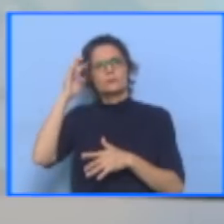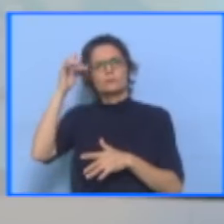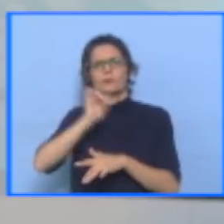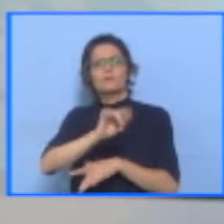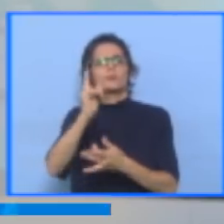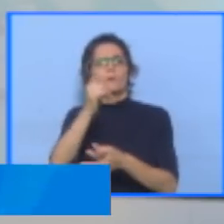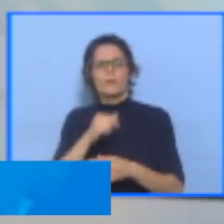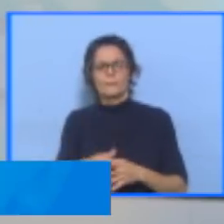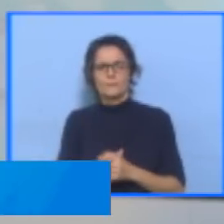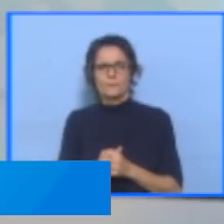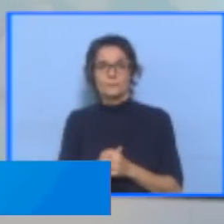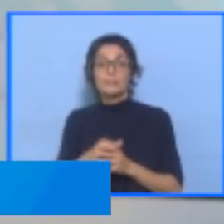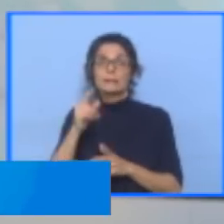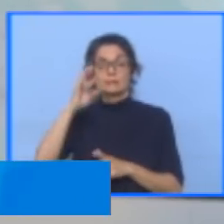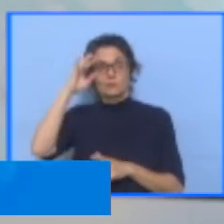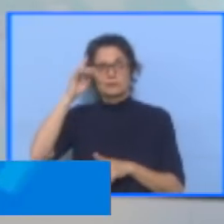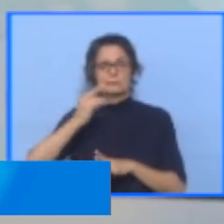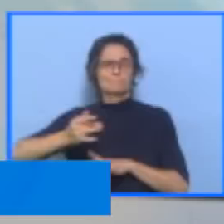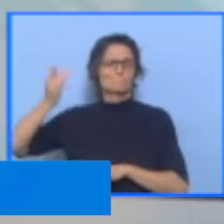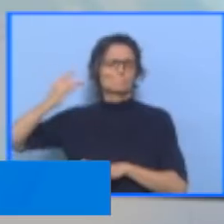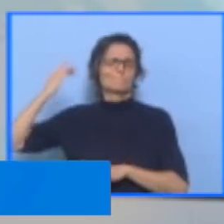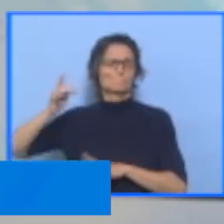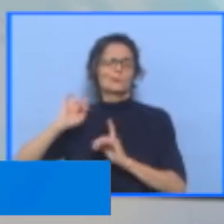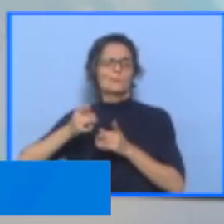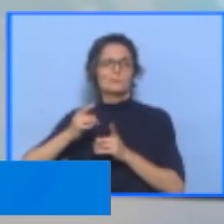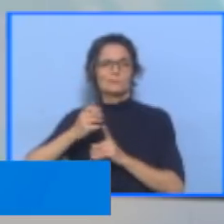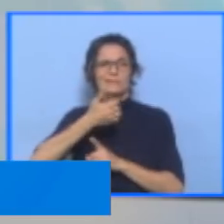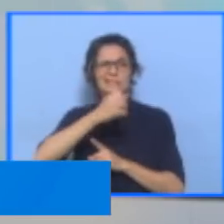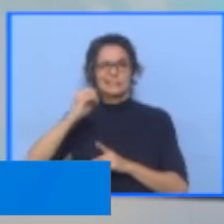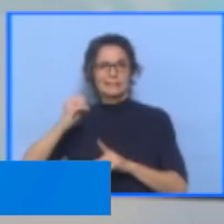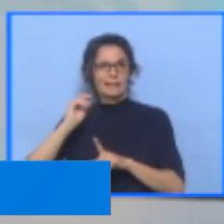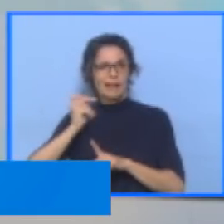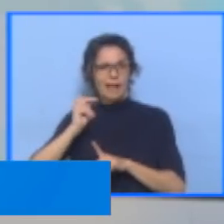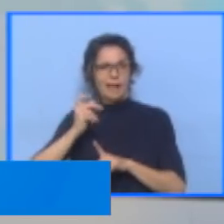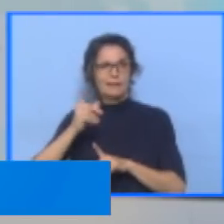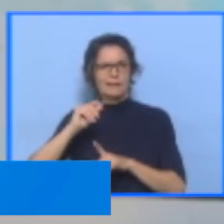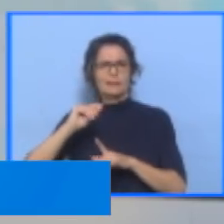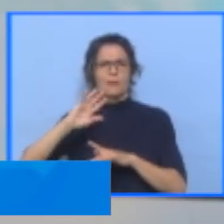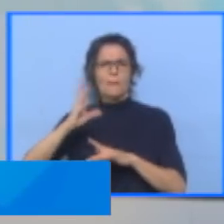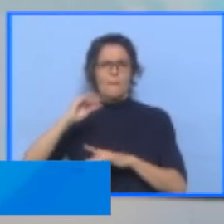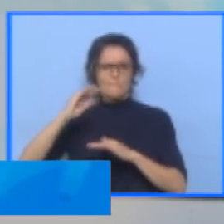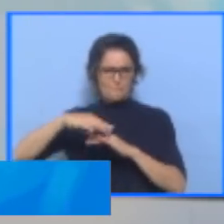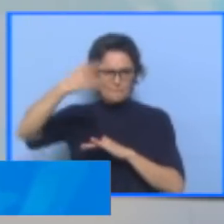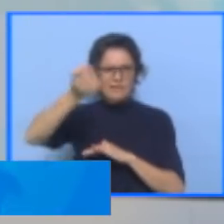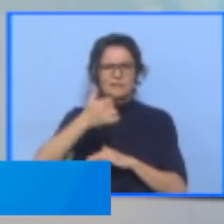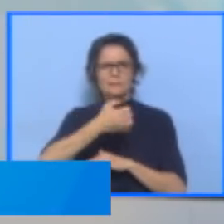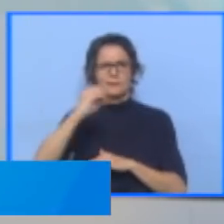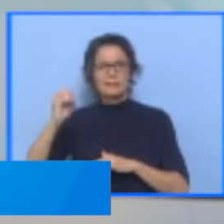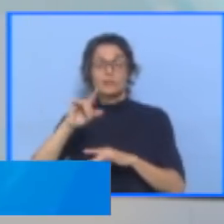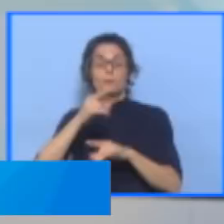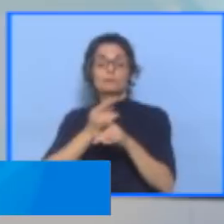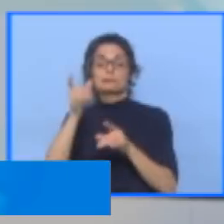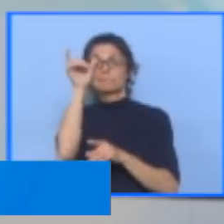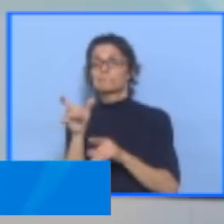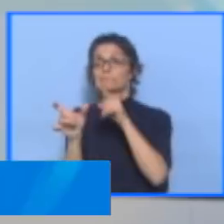um sonho que foi iniciado há 500 anos e penso que tem pelo menos mais 500 anos pela frente. Porque Tomás More foi uma